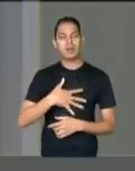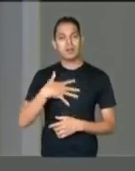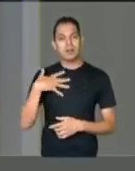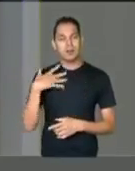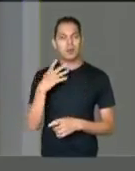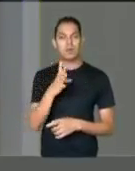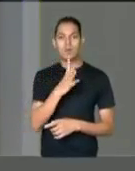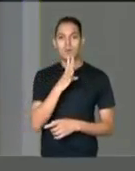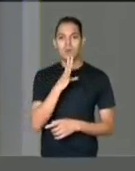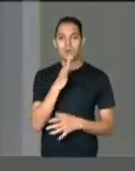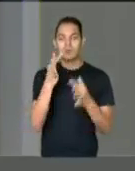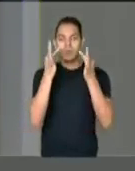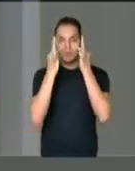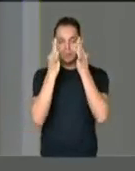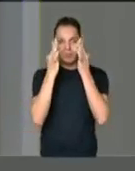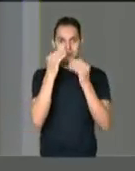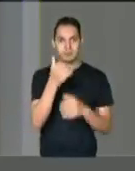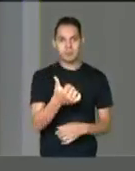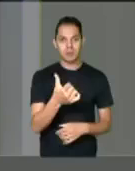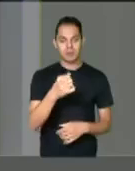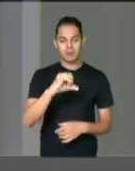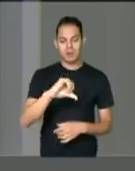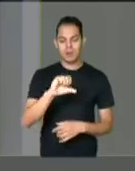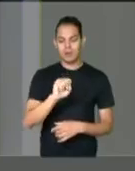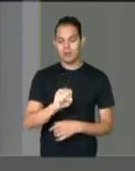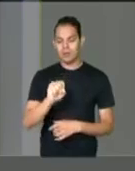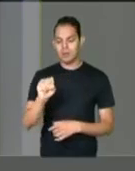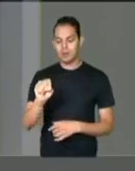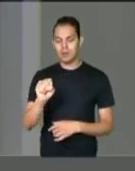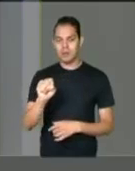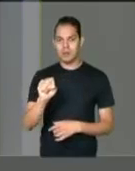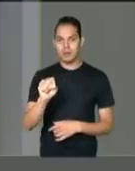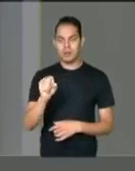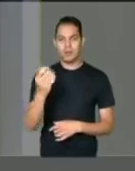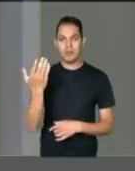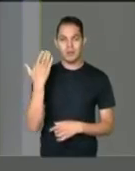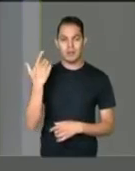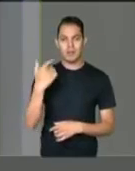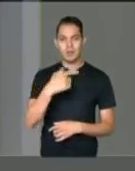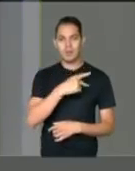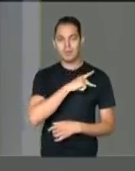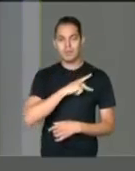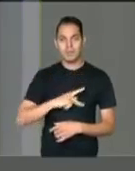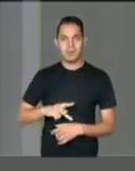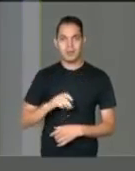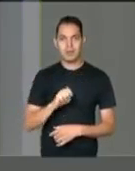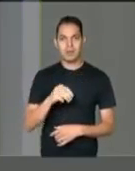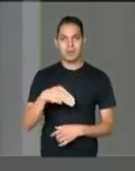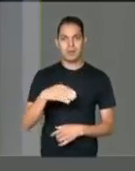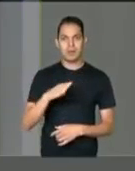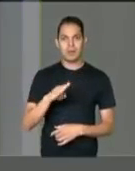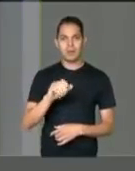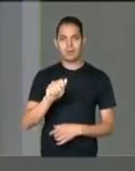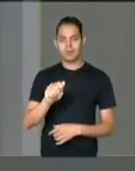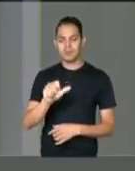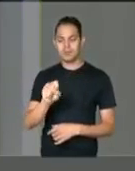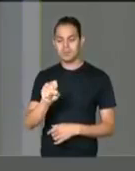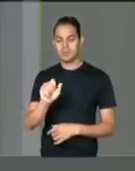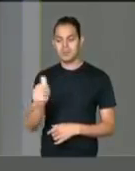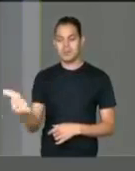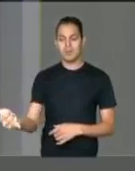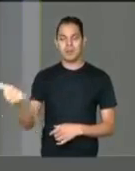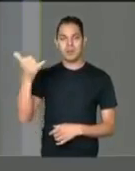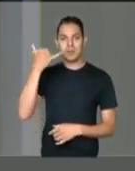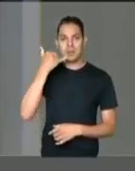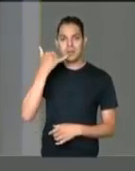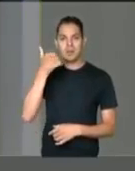em 1988. Eu era presidente da Embasa e recebi o telefonema